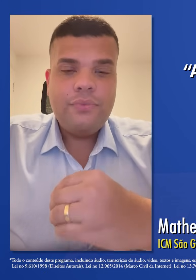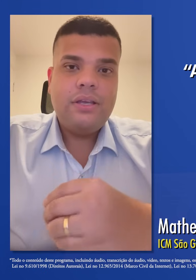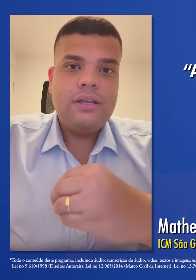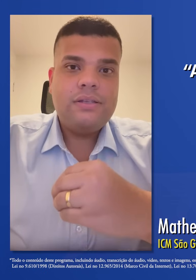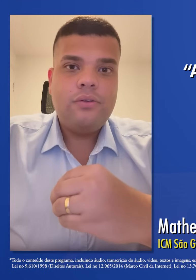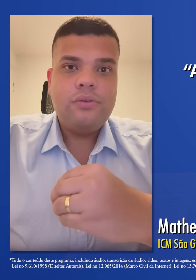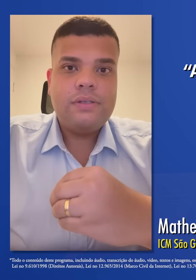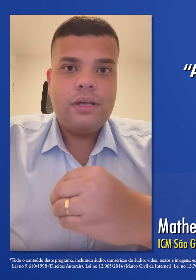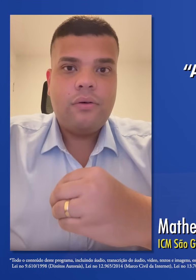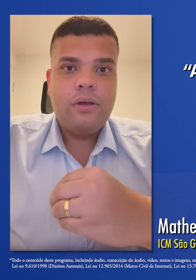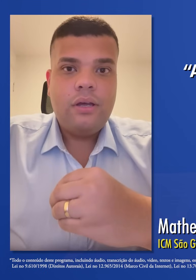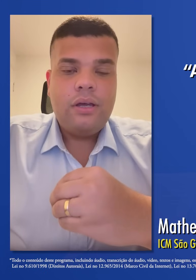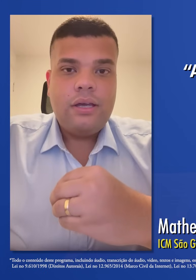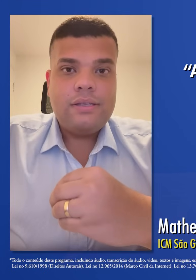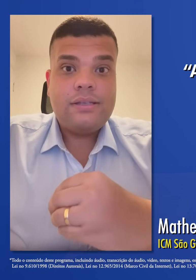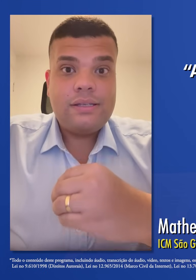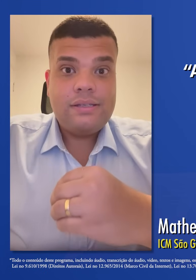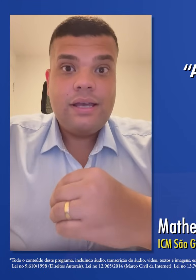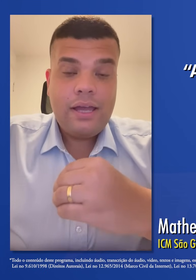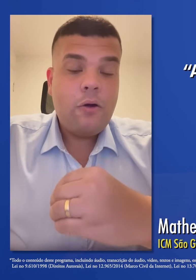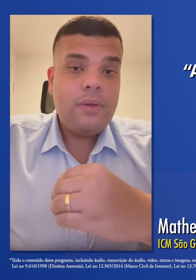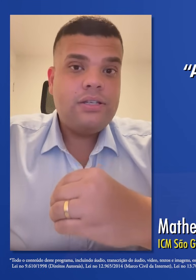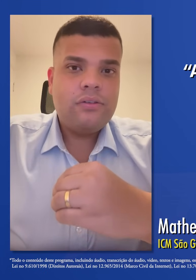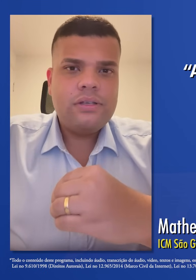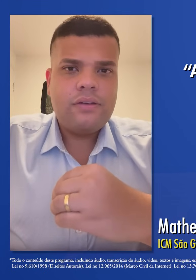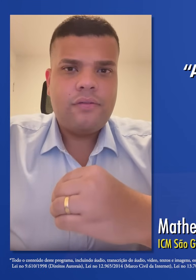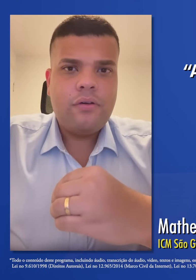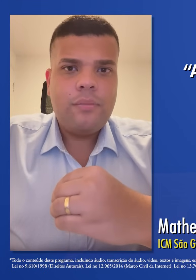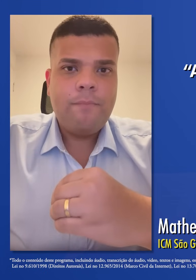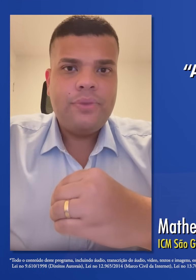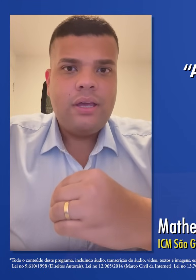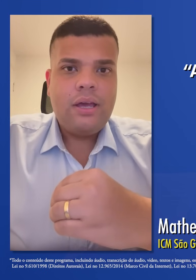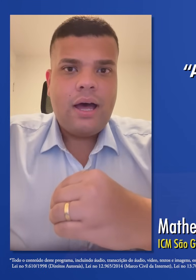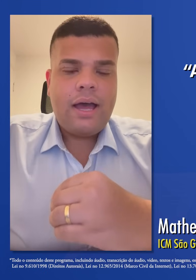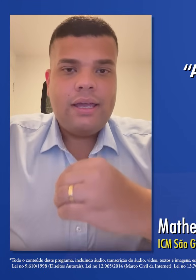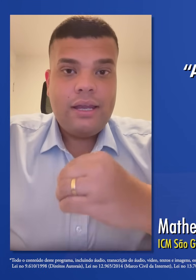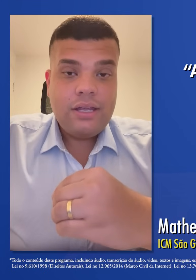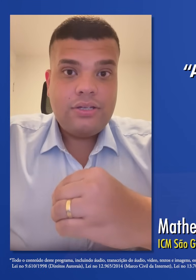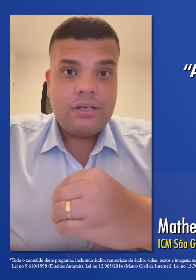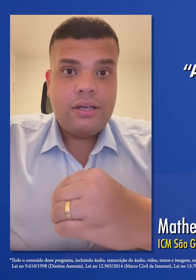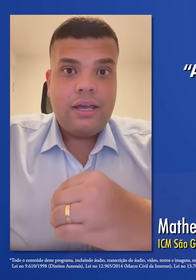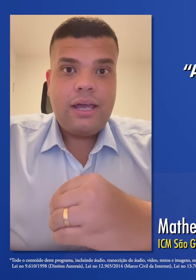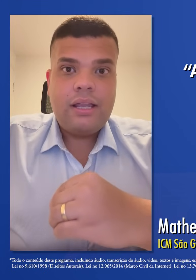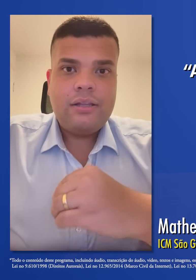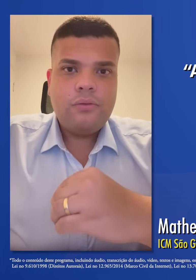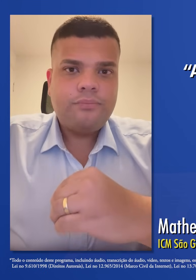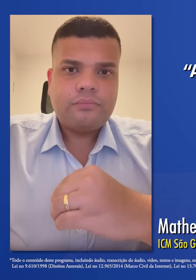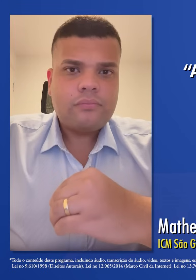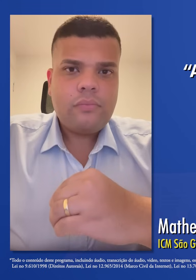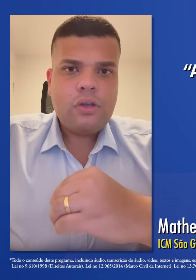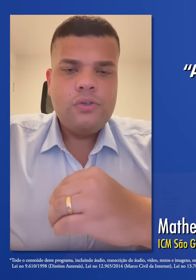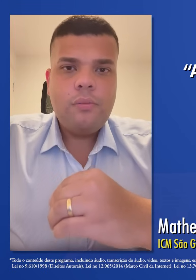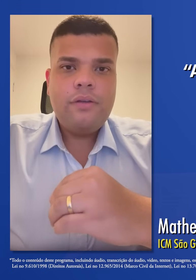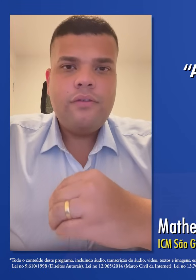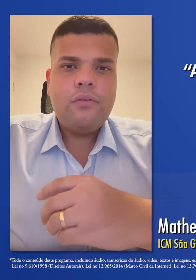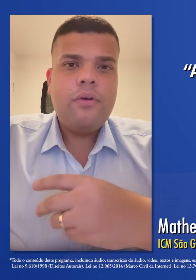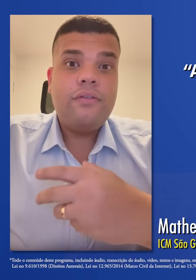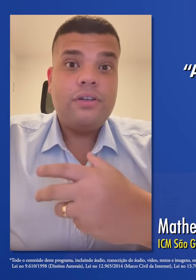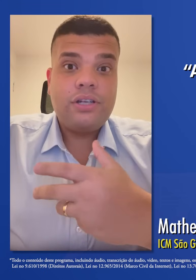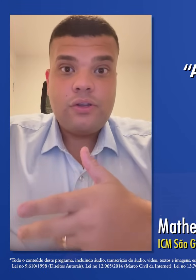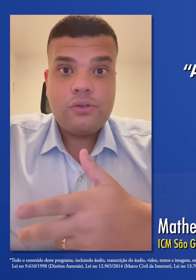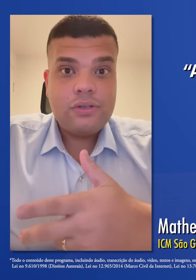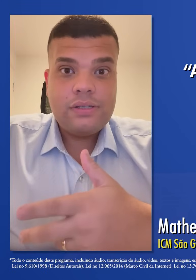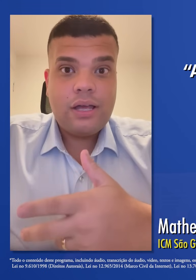vivo que desceu do céu, que sacia realmente a nossa fome. A igreja, ela não sobrevive